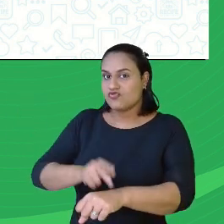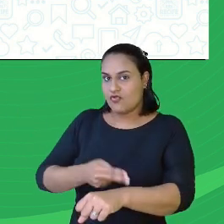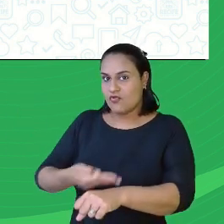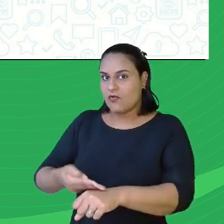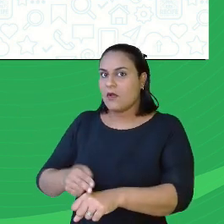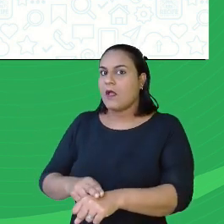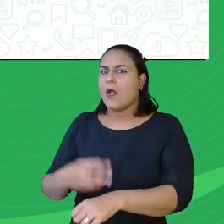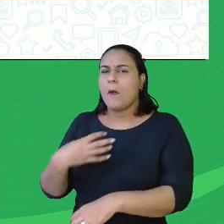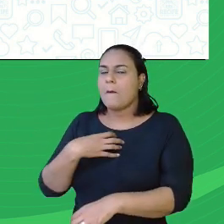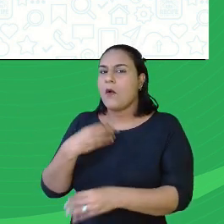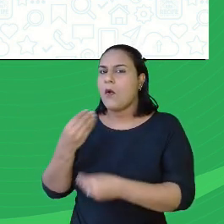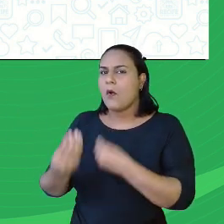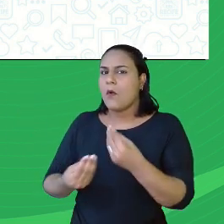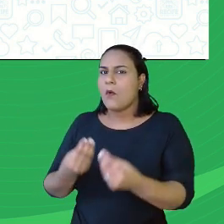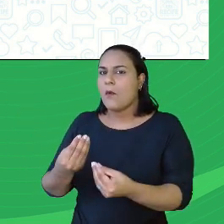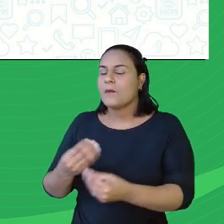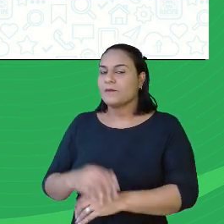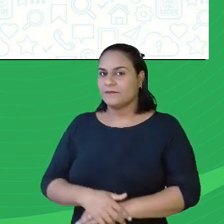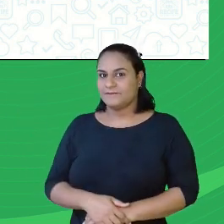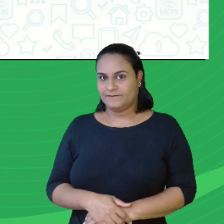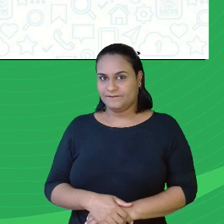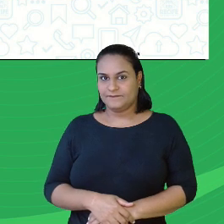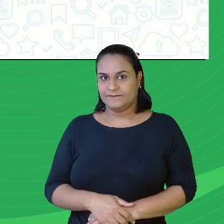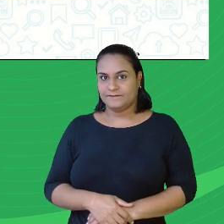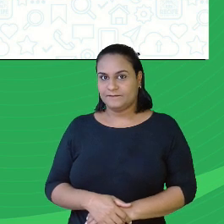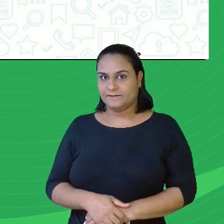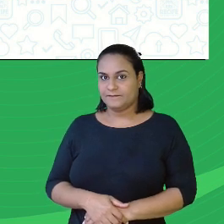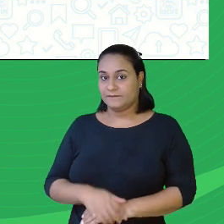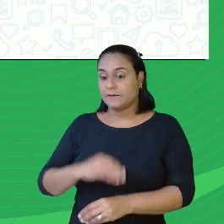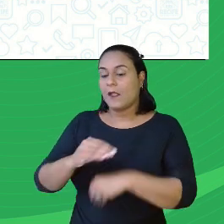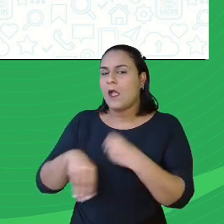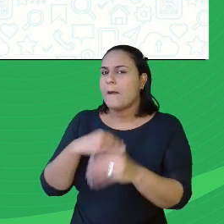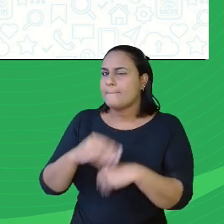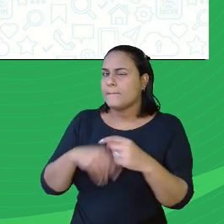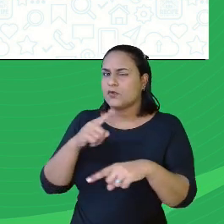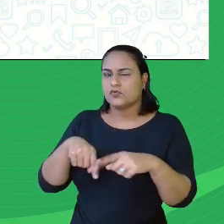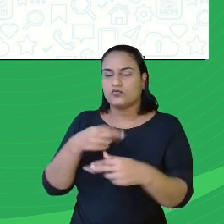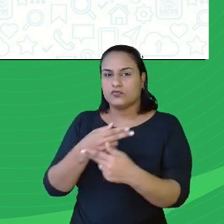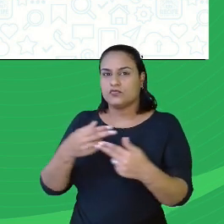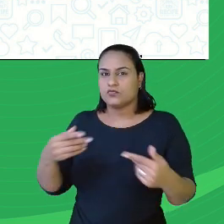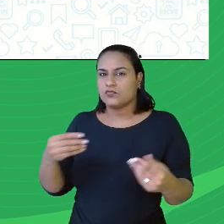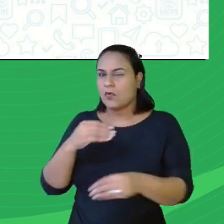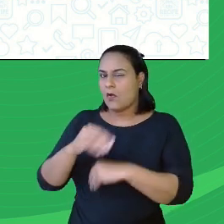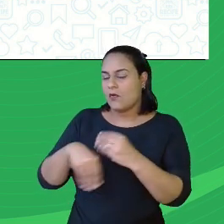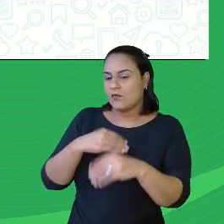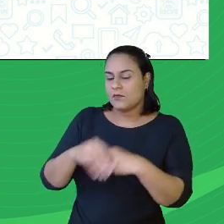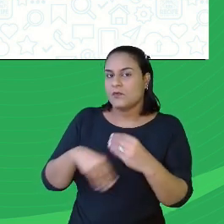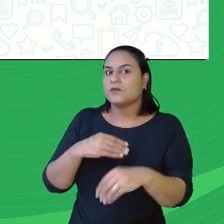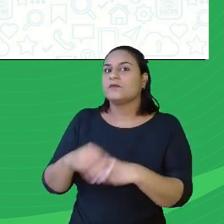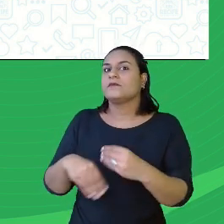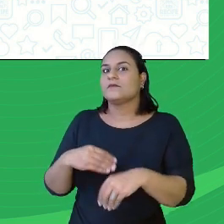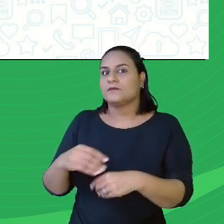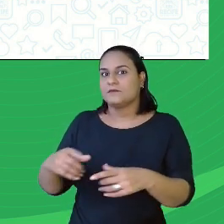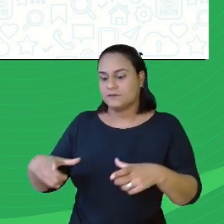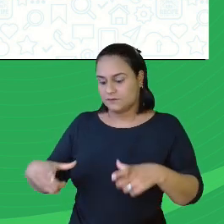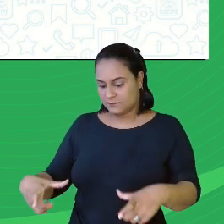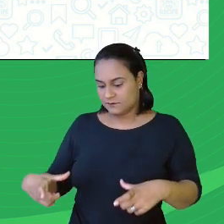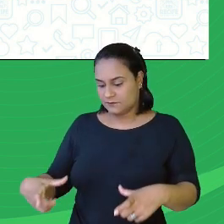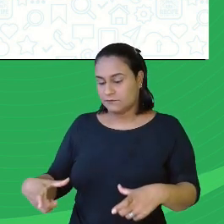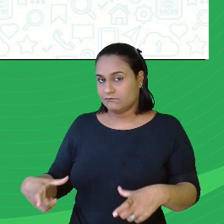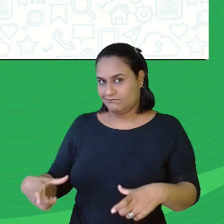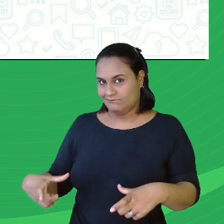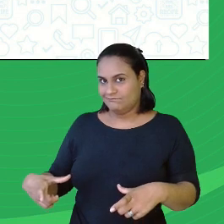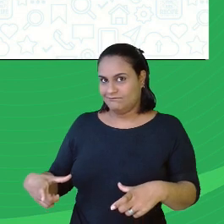modo de fazer a cobertura, como que é? Misture todos os ingredientes da cobertura em um